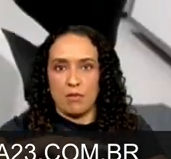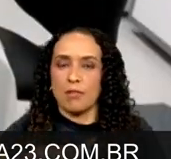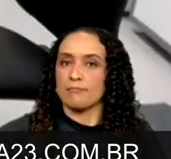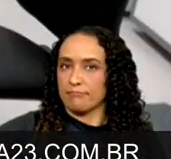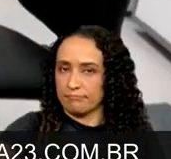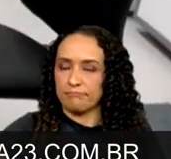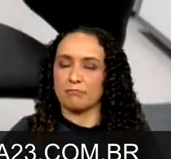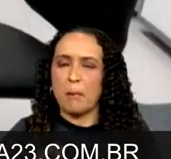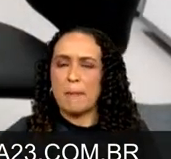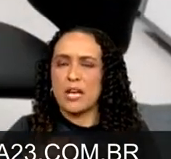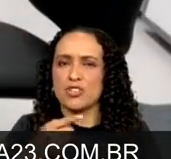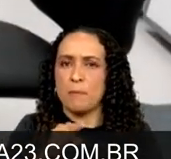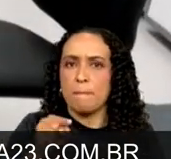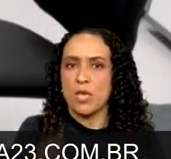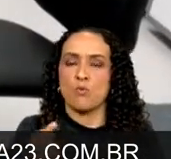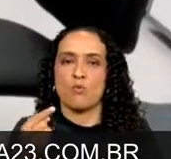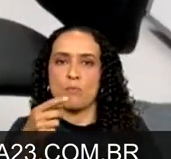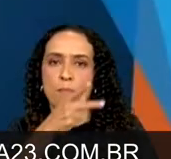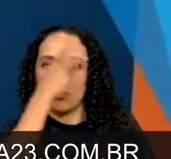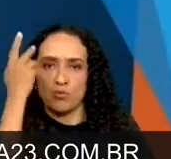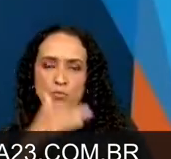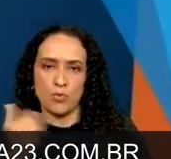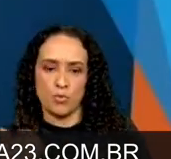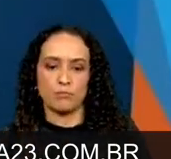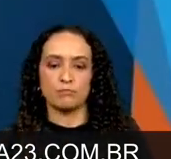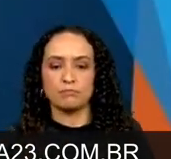região e mais de 1.000 mortes.